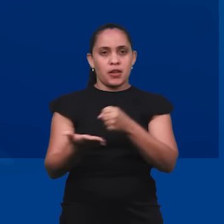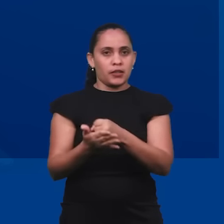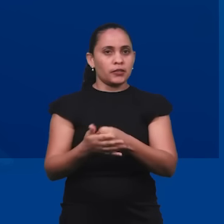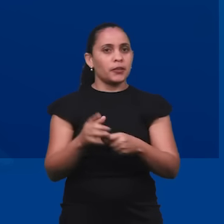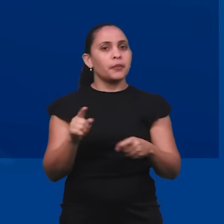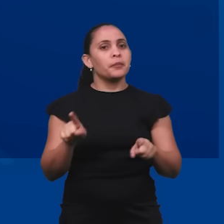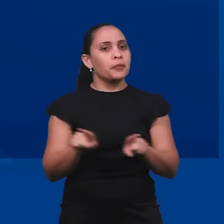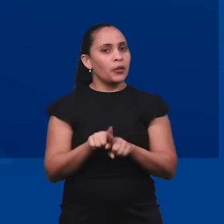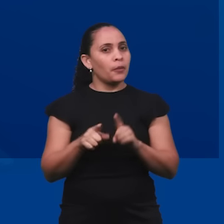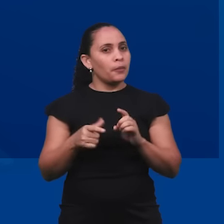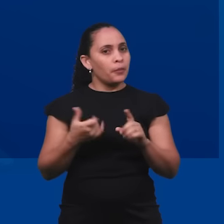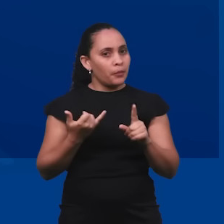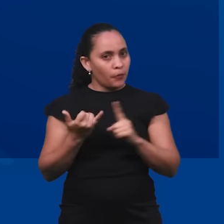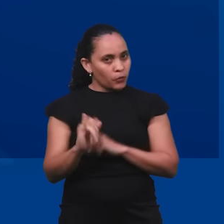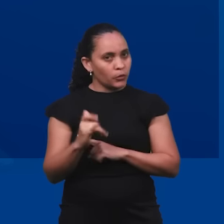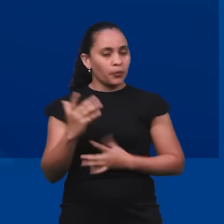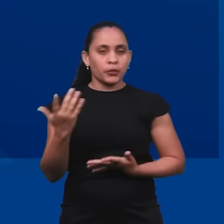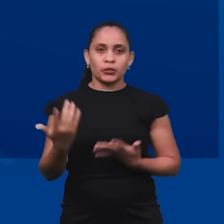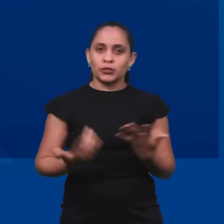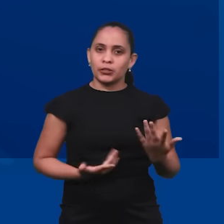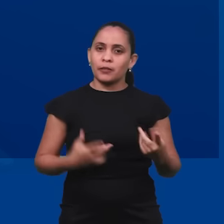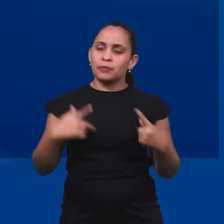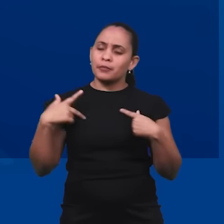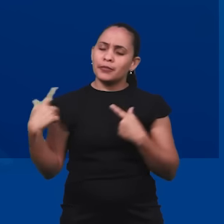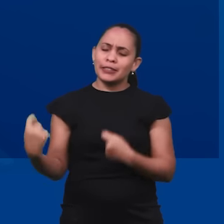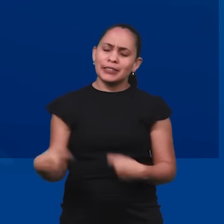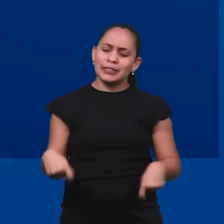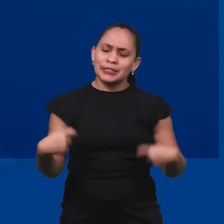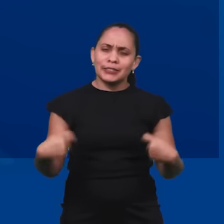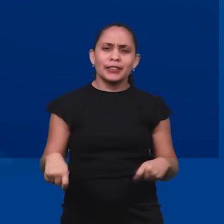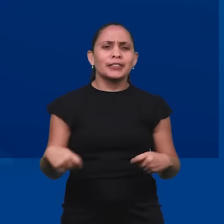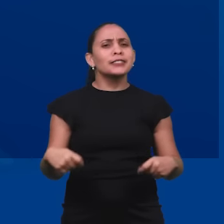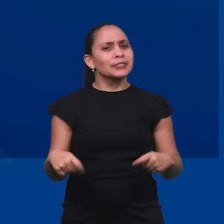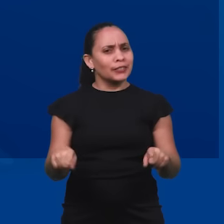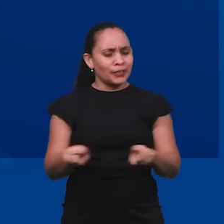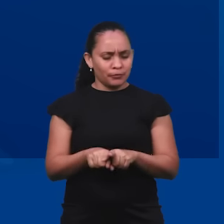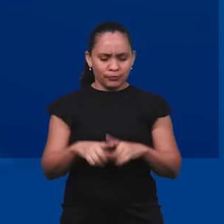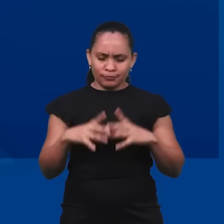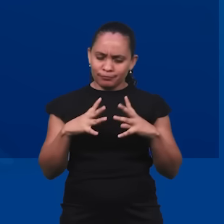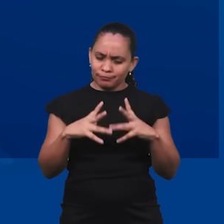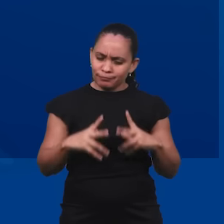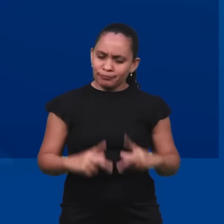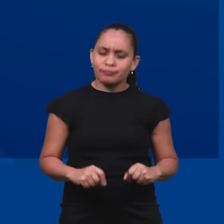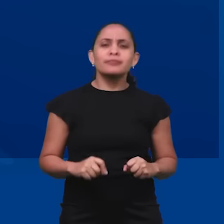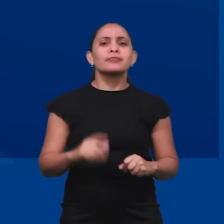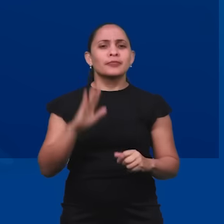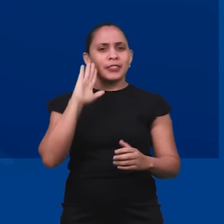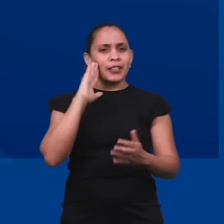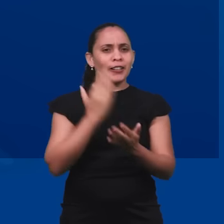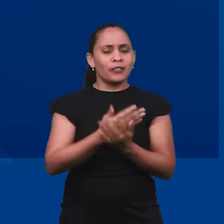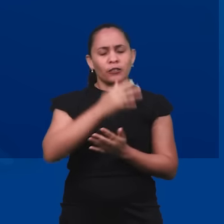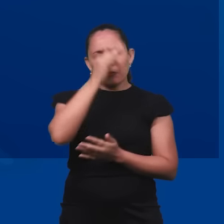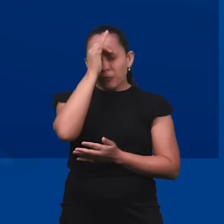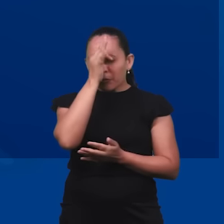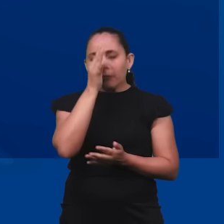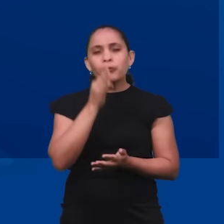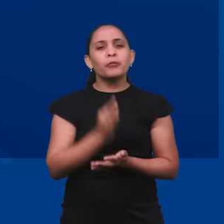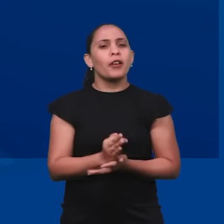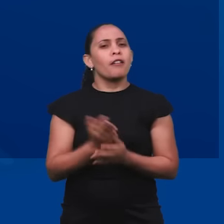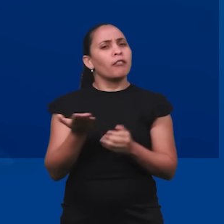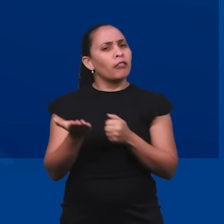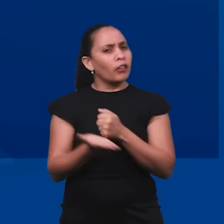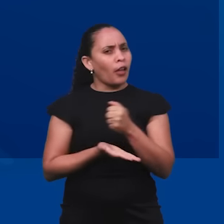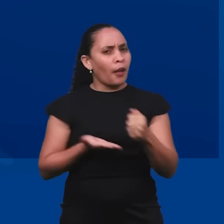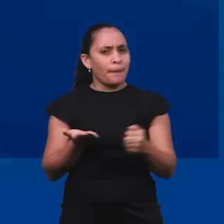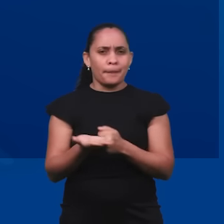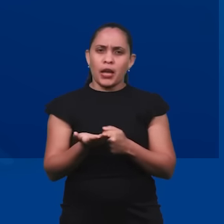profeticamente o servo necessita estar justificado pela fé, que é firme fundamento, e não se contaminar